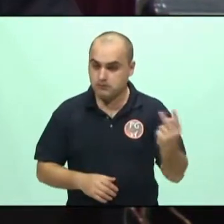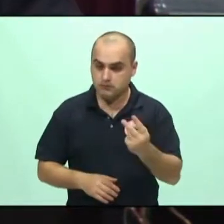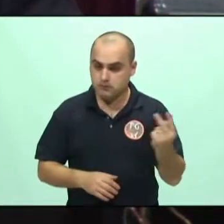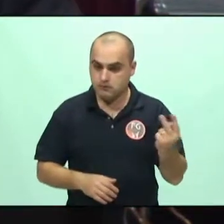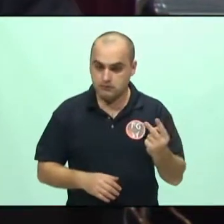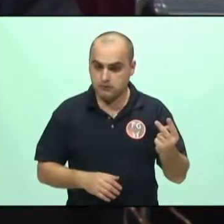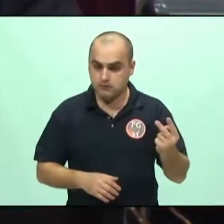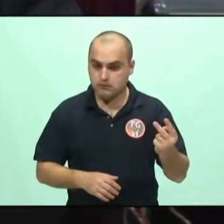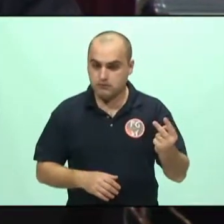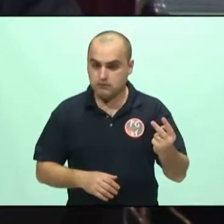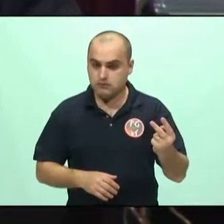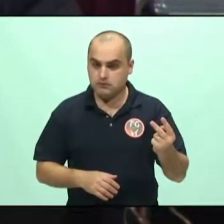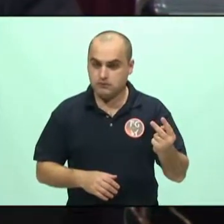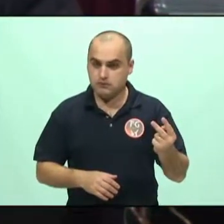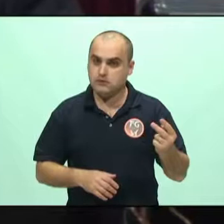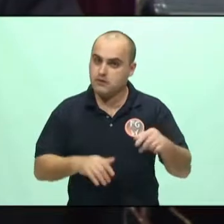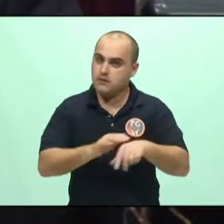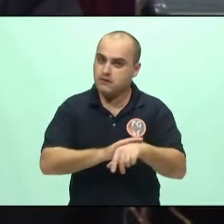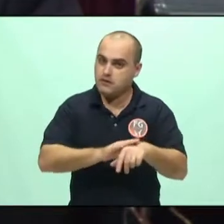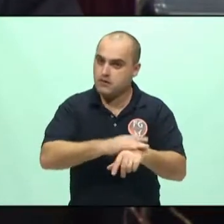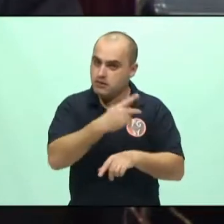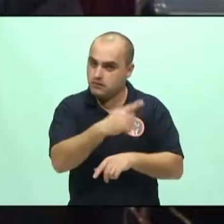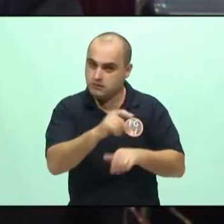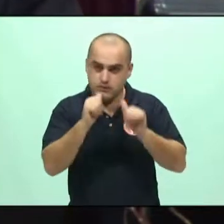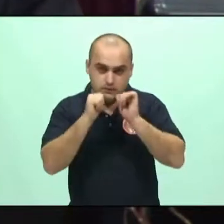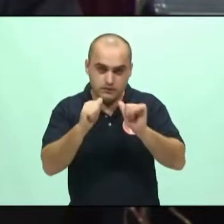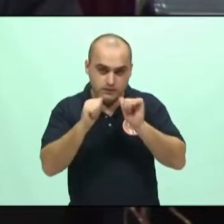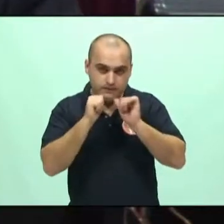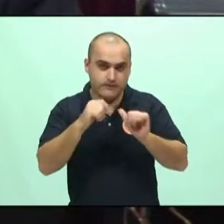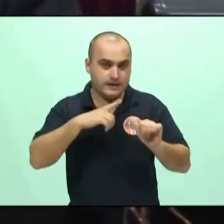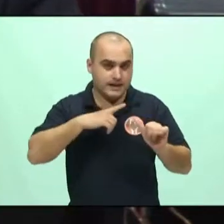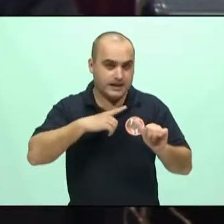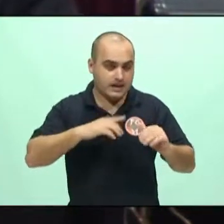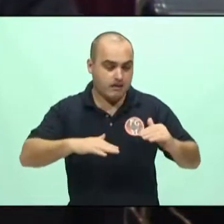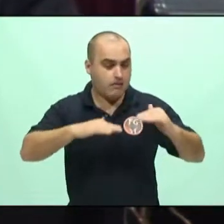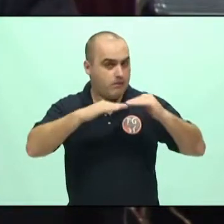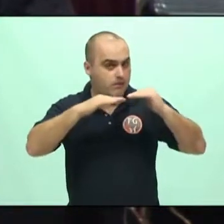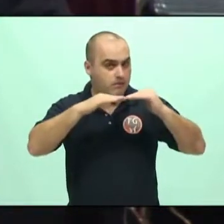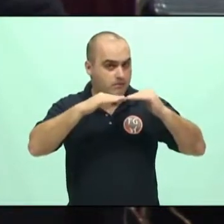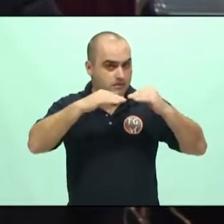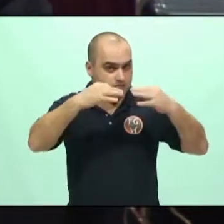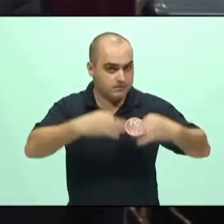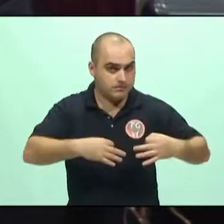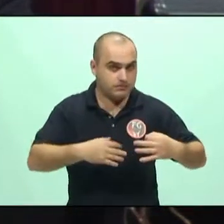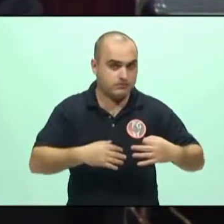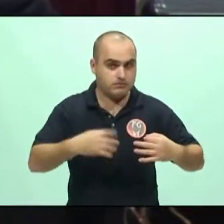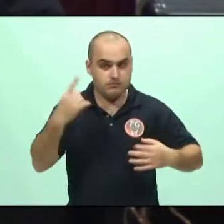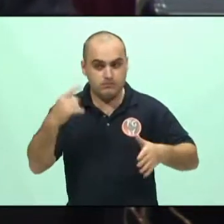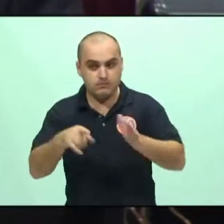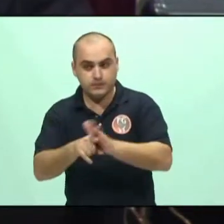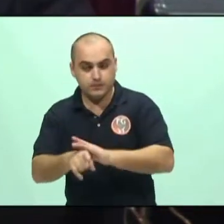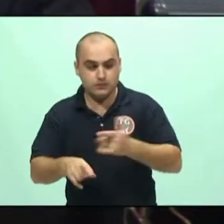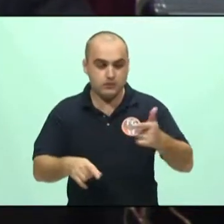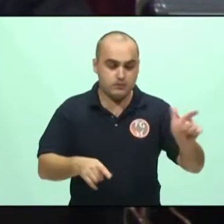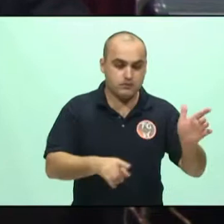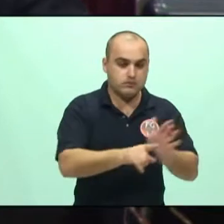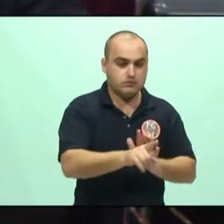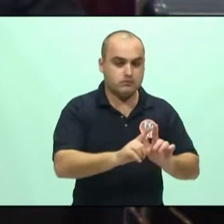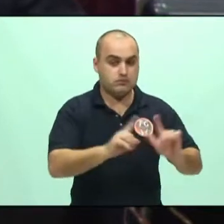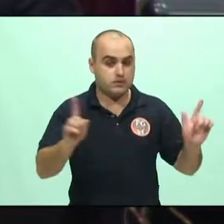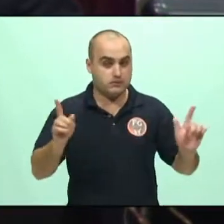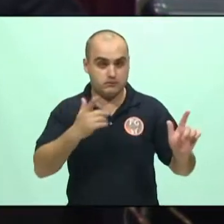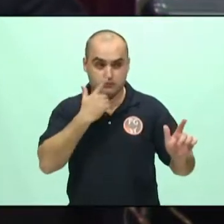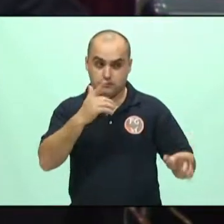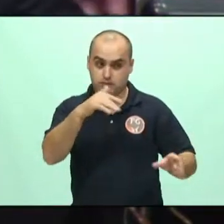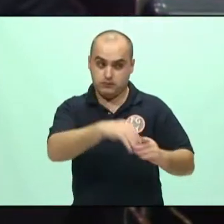Gilberto tem que falar com a tua Assessoria lá para poder ter um pouco mais de coerência uma pergunta com a outra mas não tô dizendo que